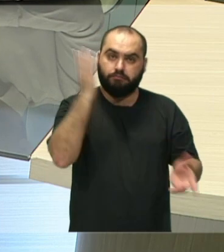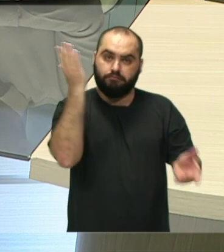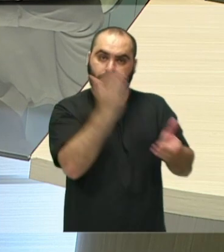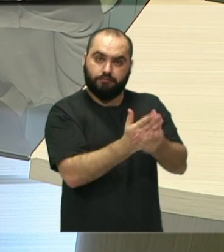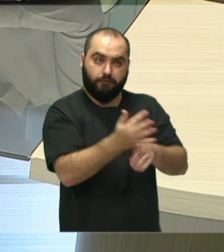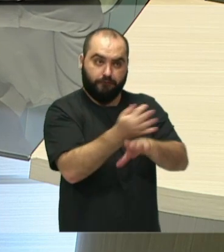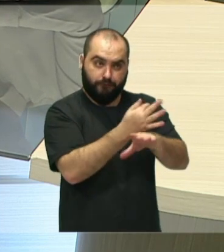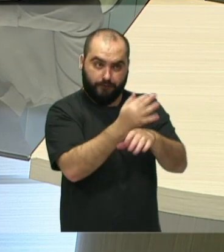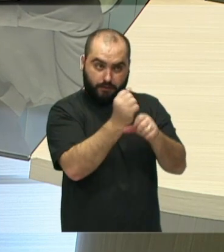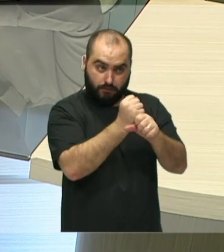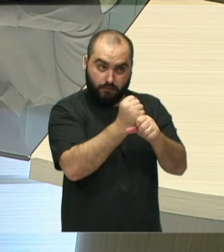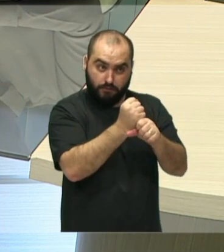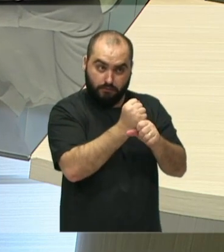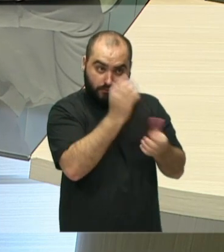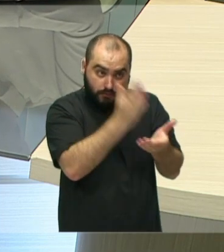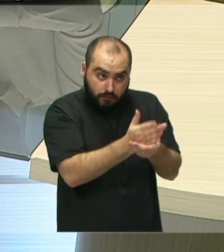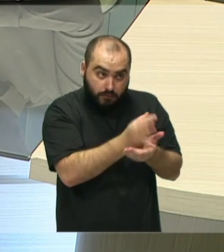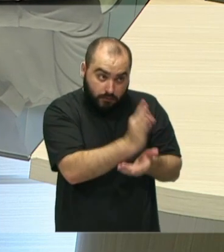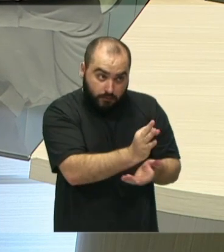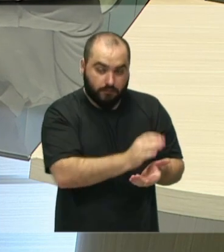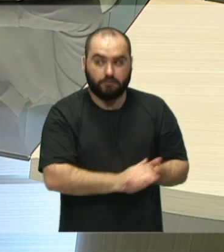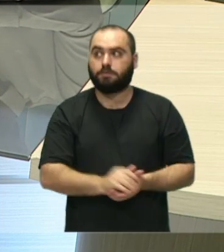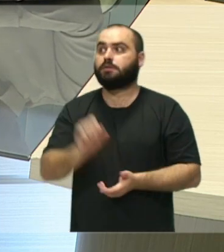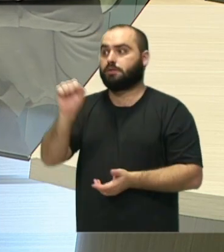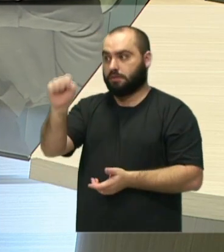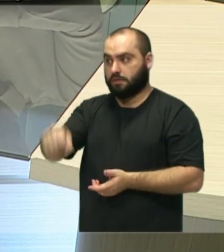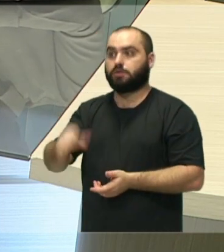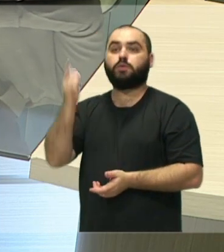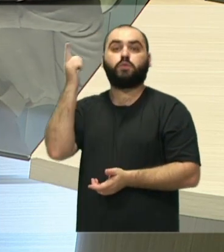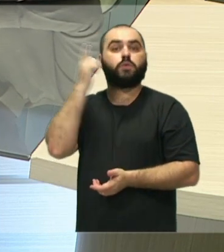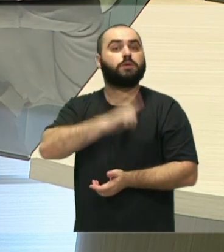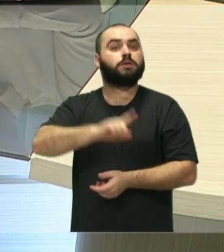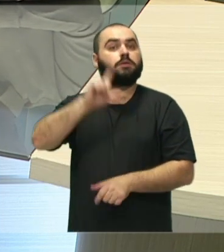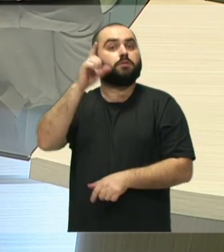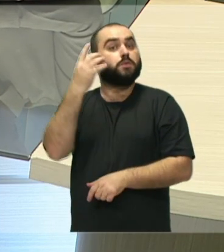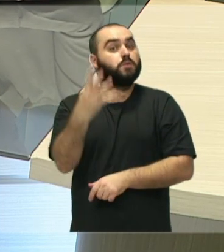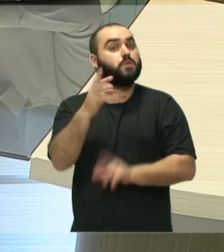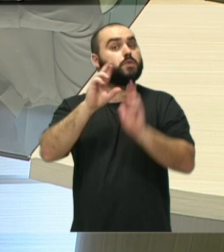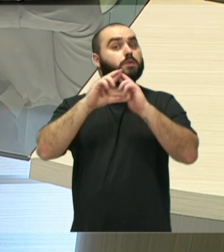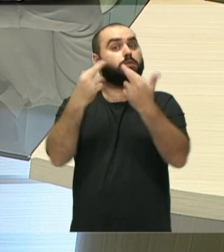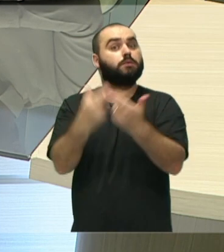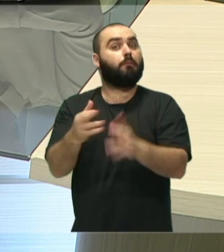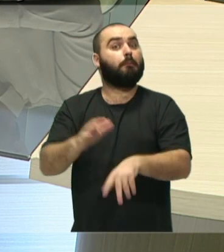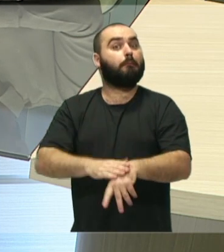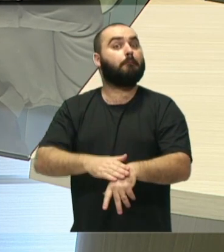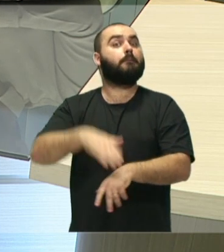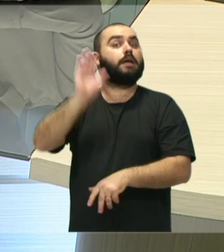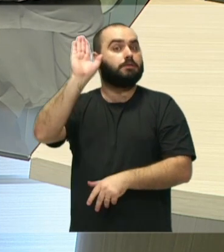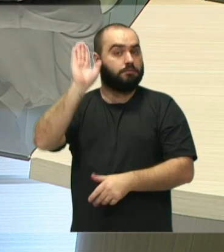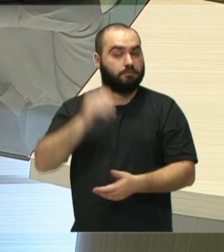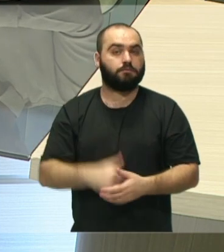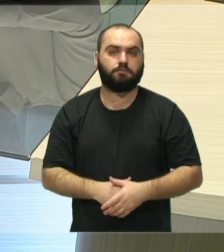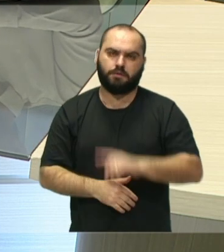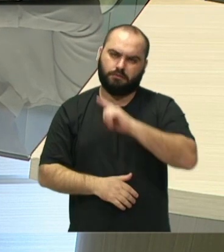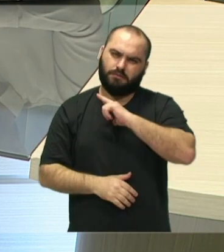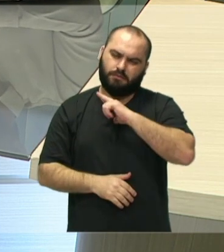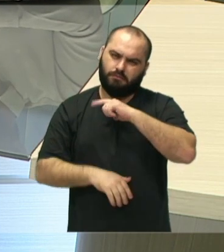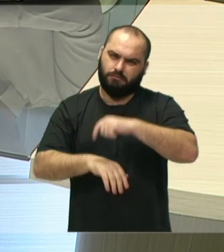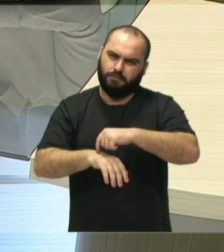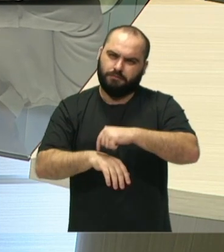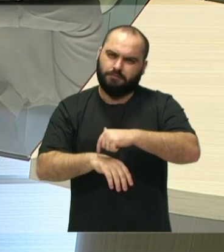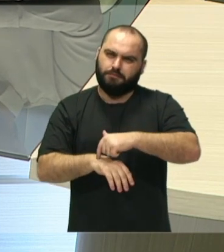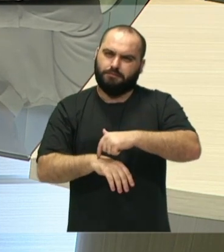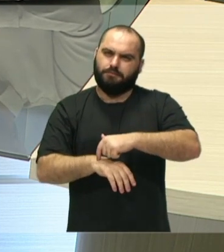Impacto Sim nós conseguimos realizar quatro sessões a mais eu quatro sessões importantes mas estava no período